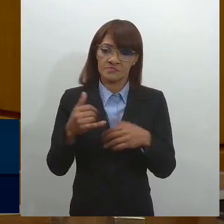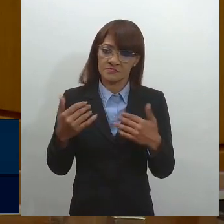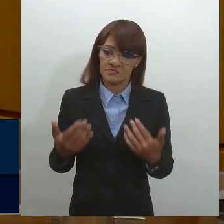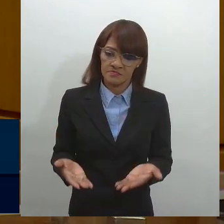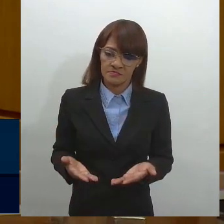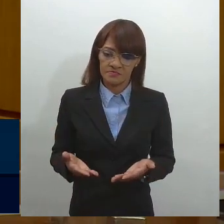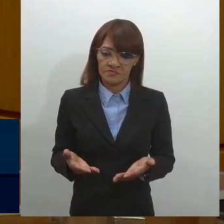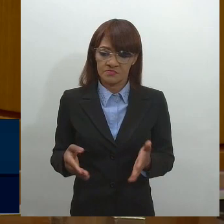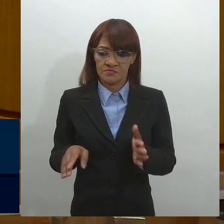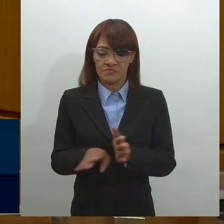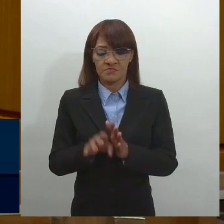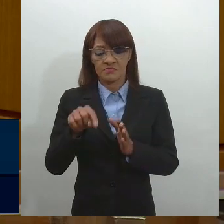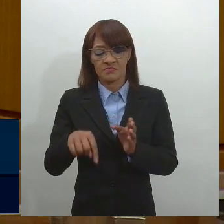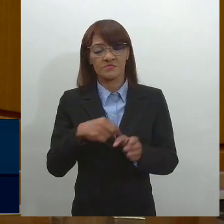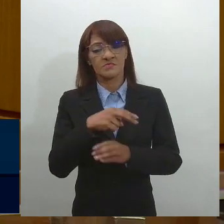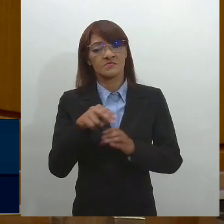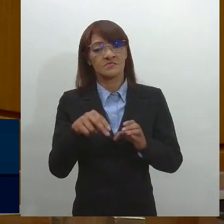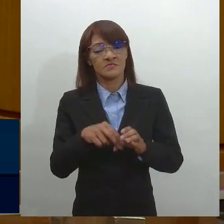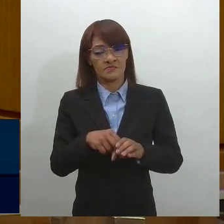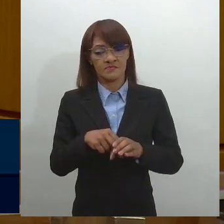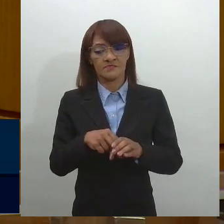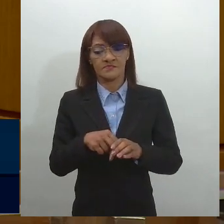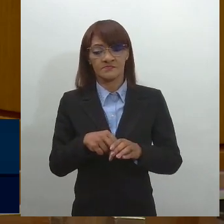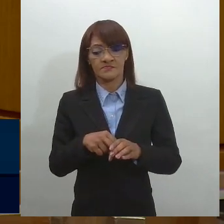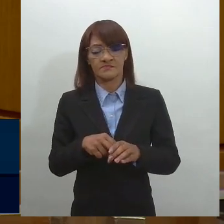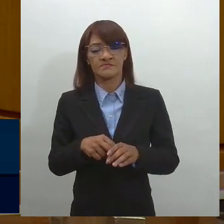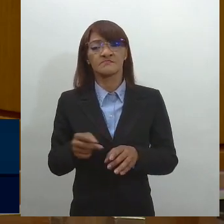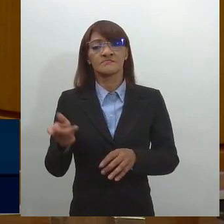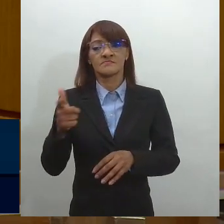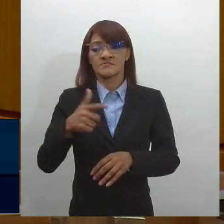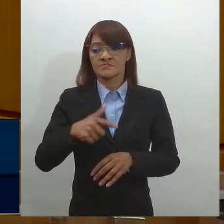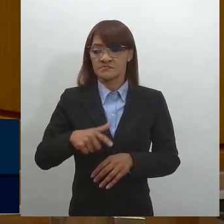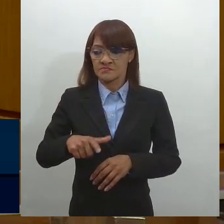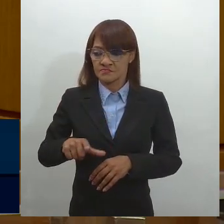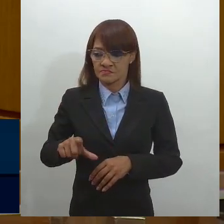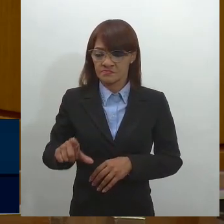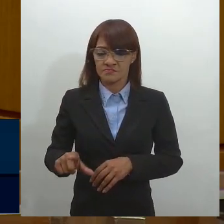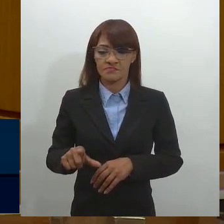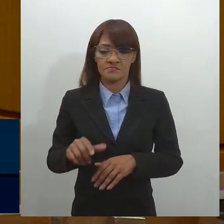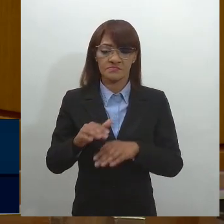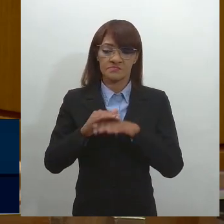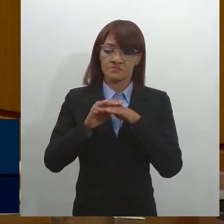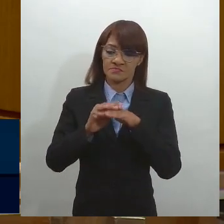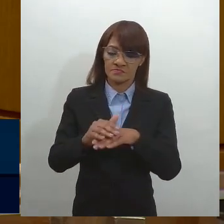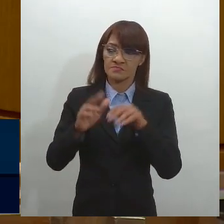para novamente alertar sobre um tema que é recorrente. E eu vou,